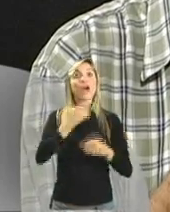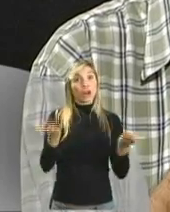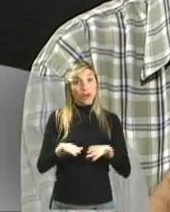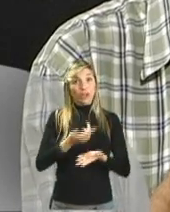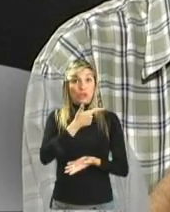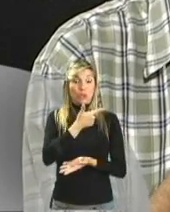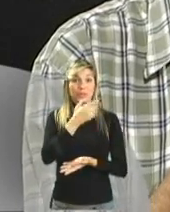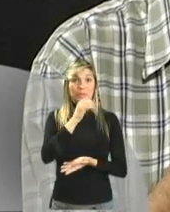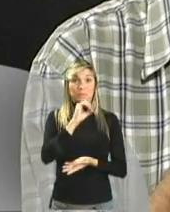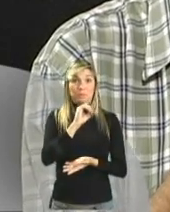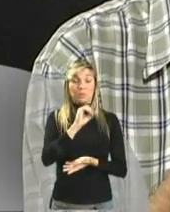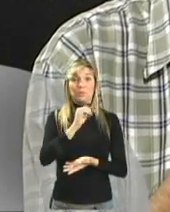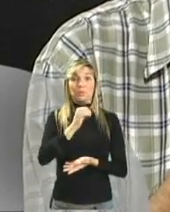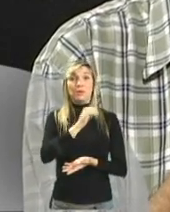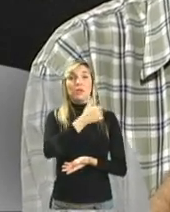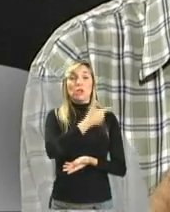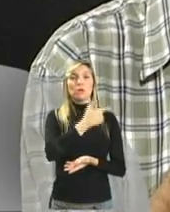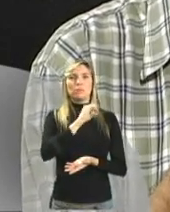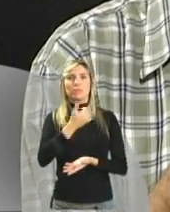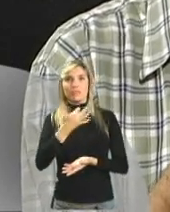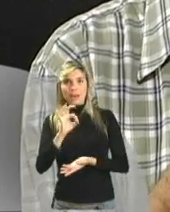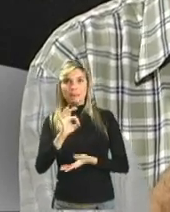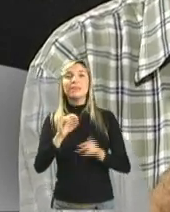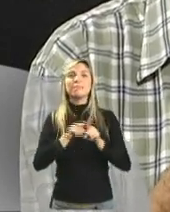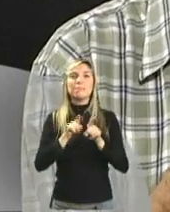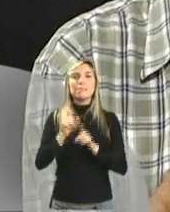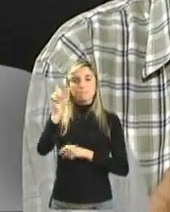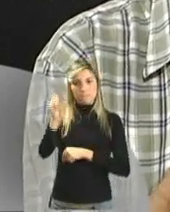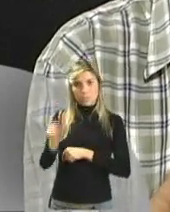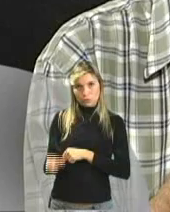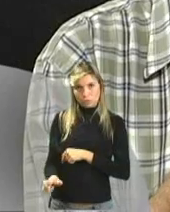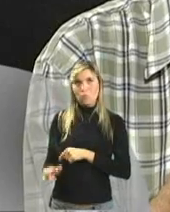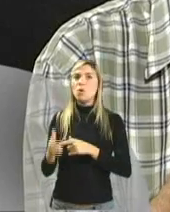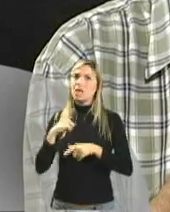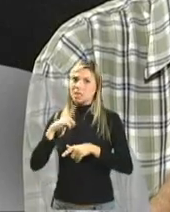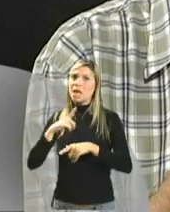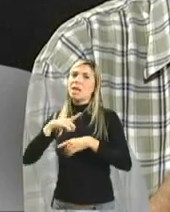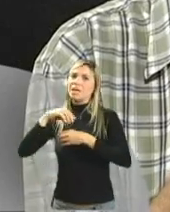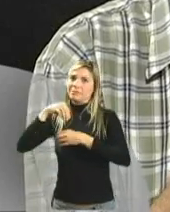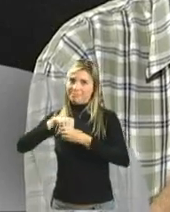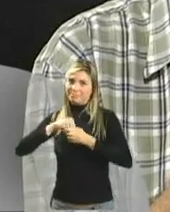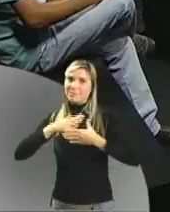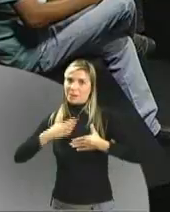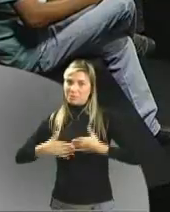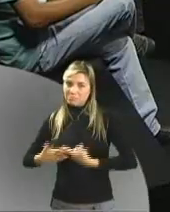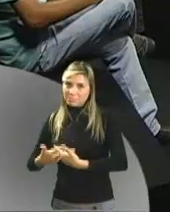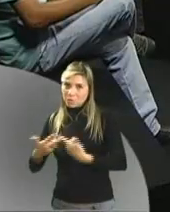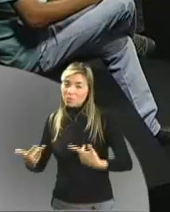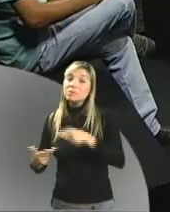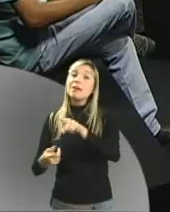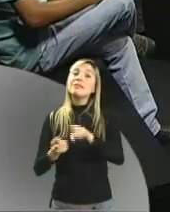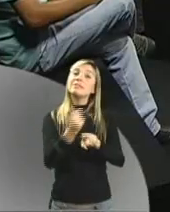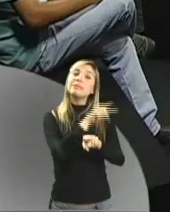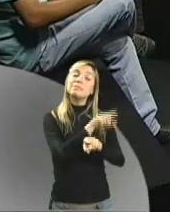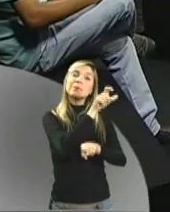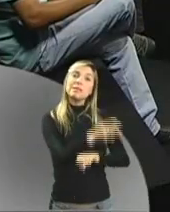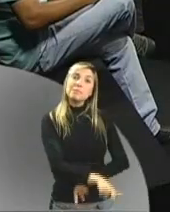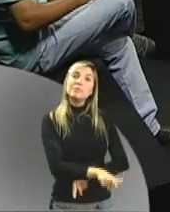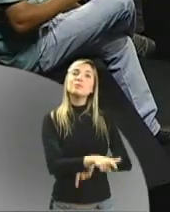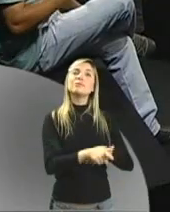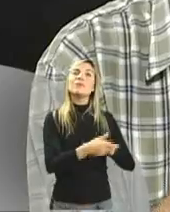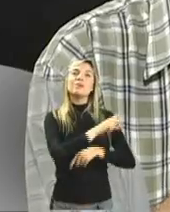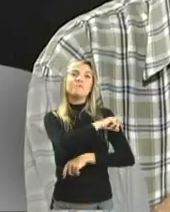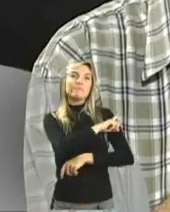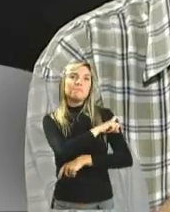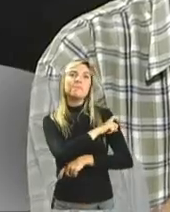de 2010, nós abordamos não só o paciente, como também o profissional da saúde ligado à Secretaria Municipal